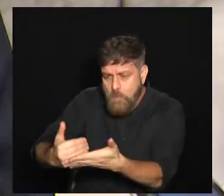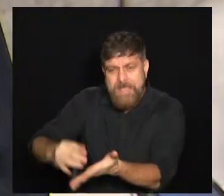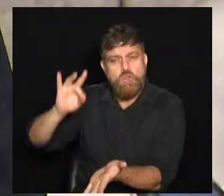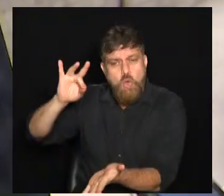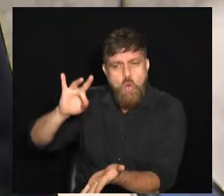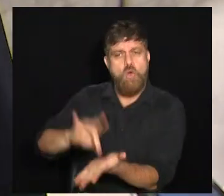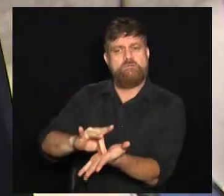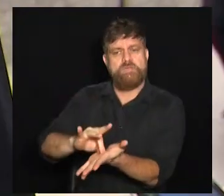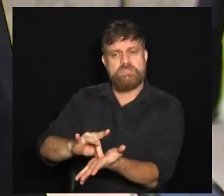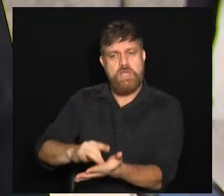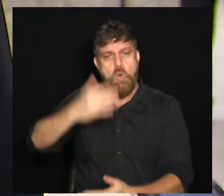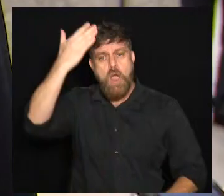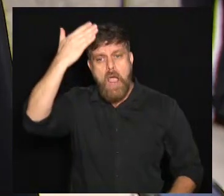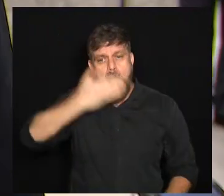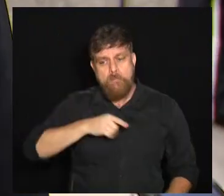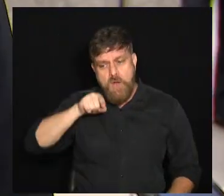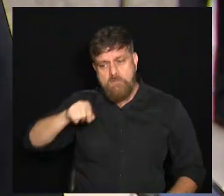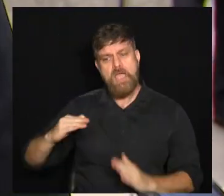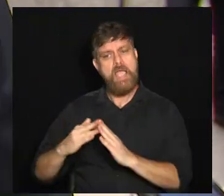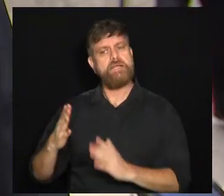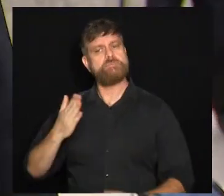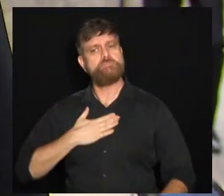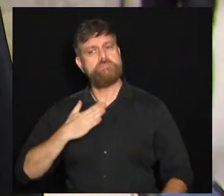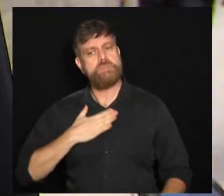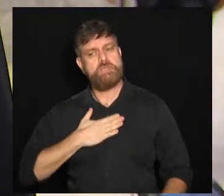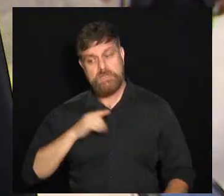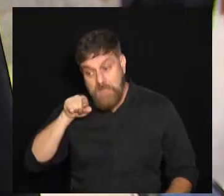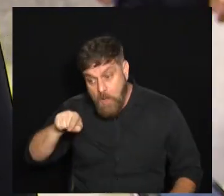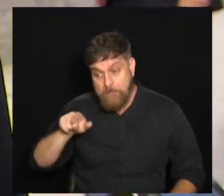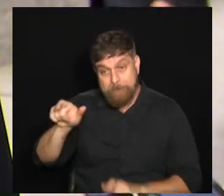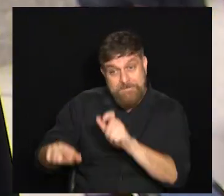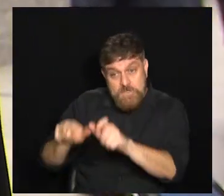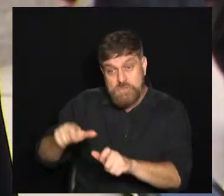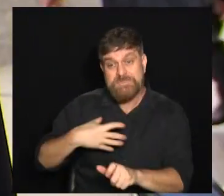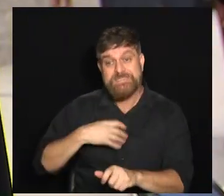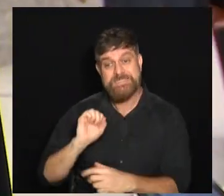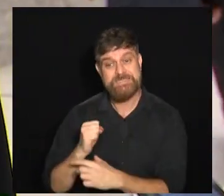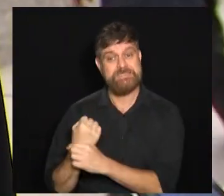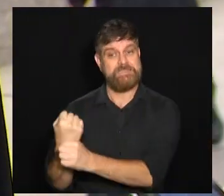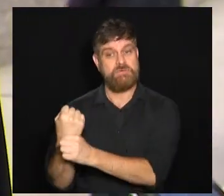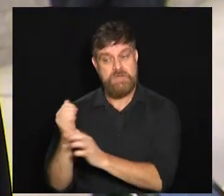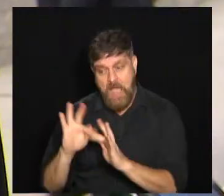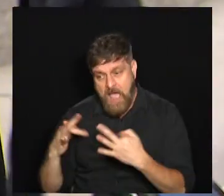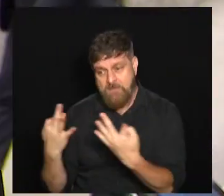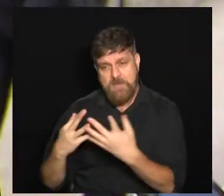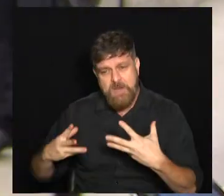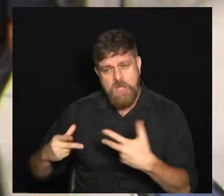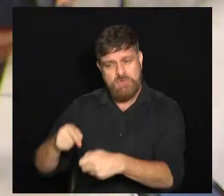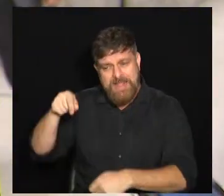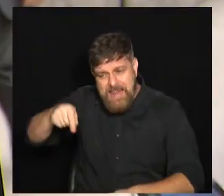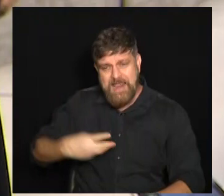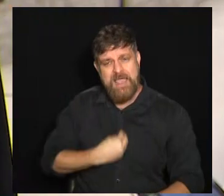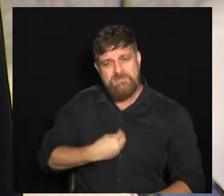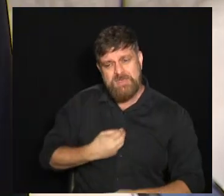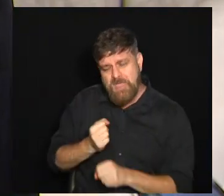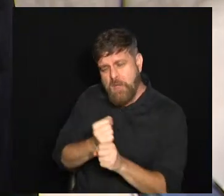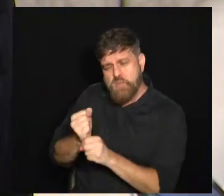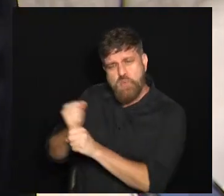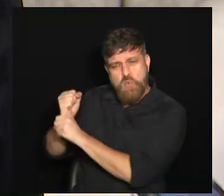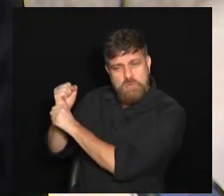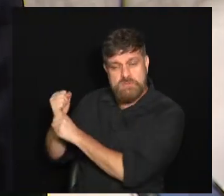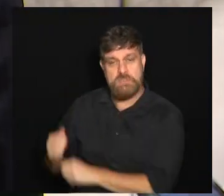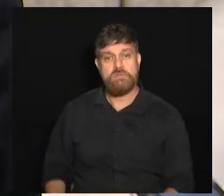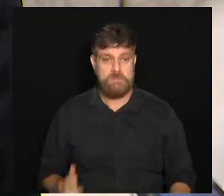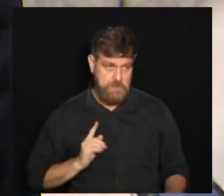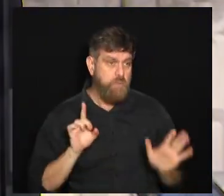oficial, jurídica, que comprove aquela propriedade. Então dá uma segurança muito grande para todas as famílias que moram lá há muito tempo. Então o